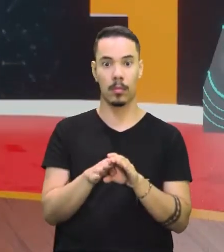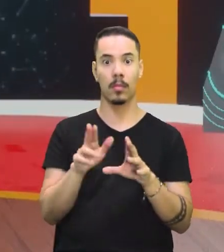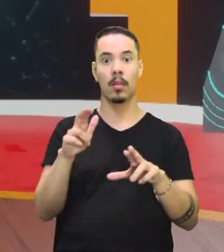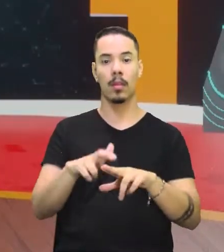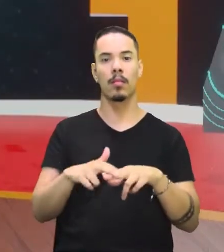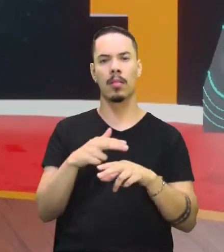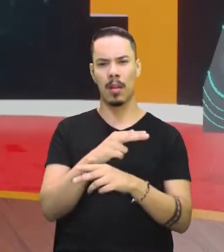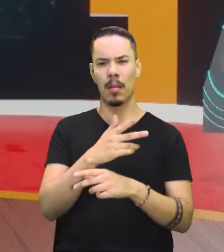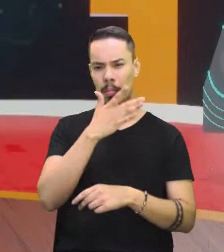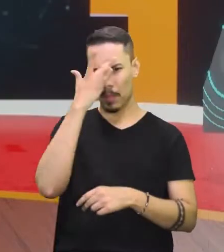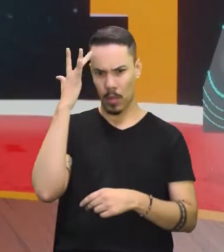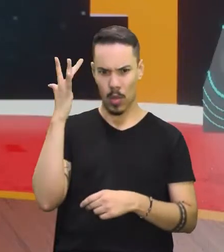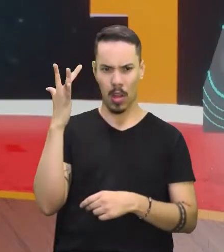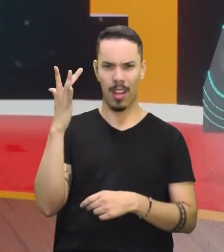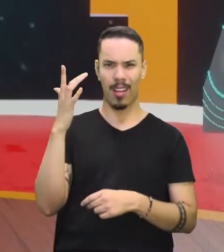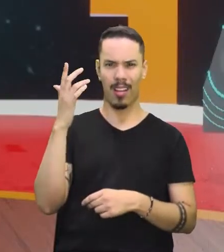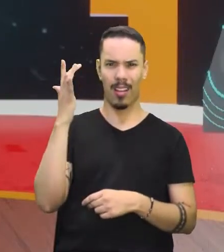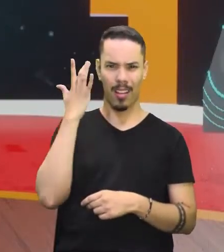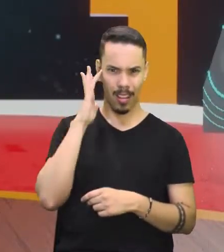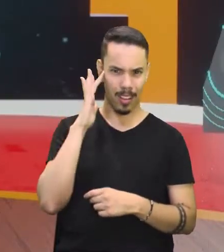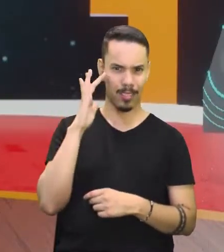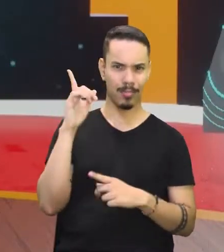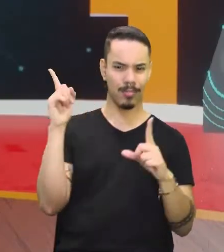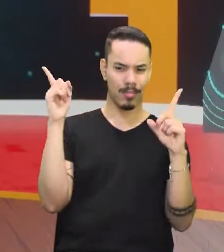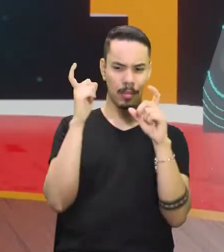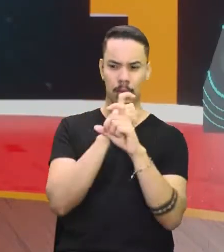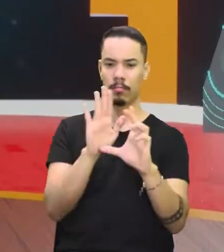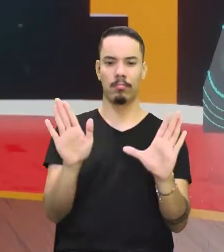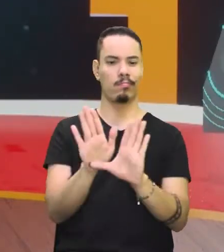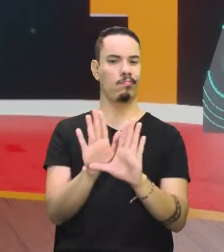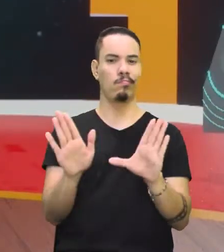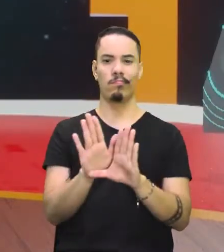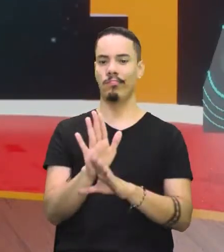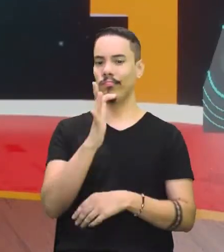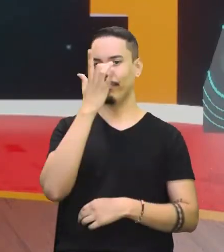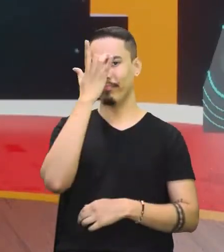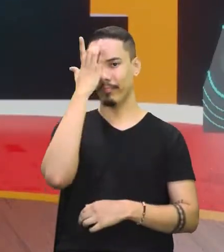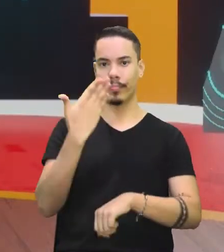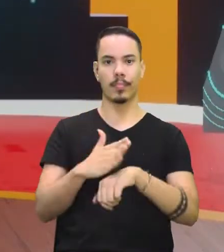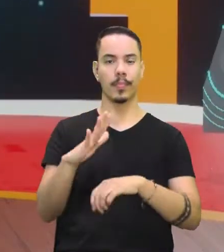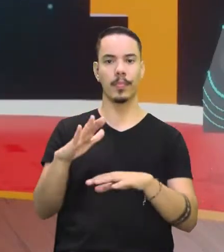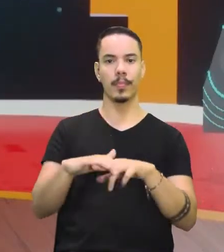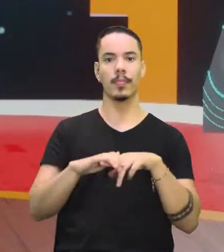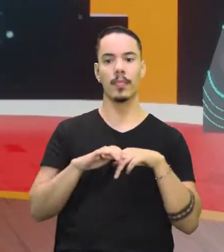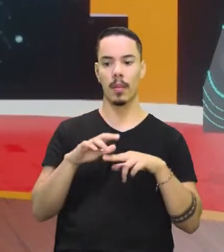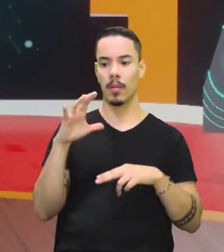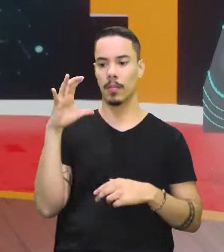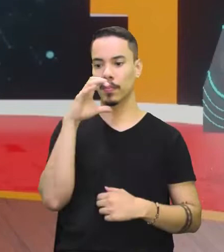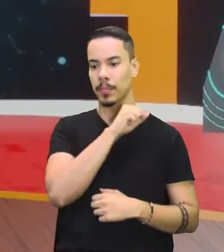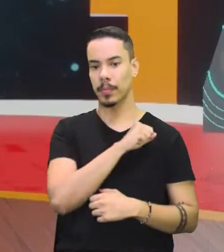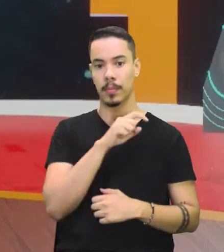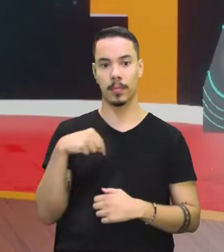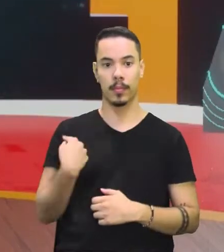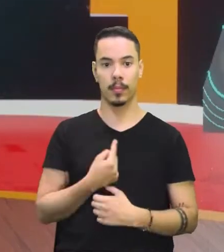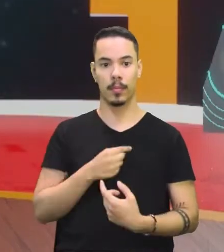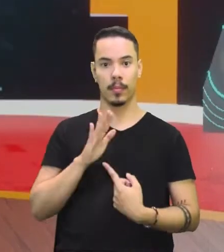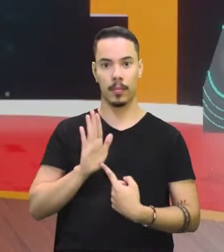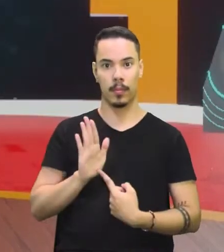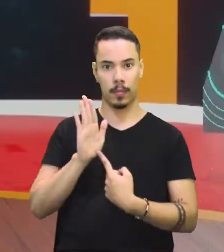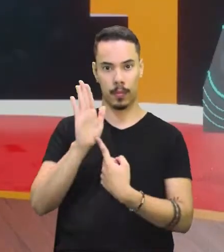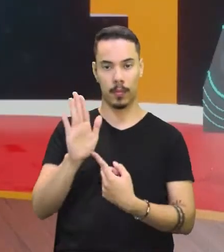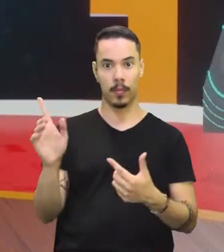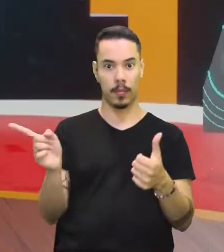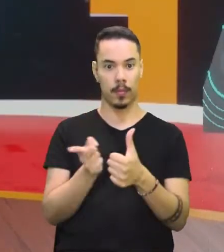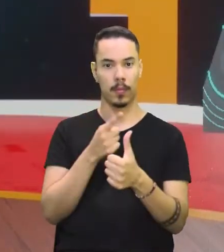acha difícil? Não, é prático e fácil. E é isso que a gente vai aqui mostrar para vocês, né? Primeiro a gente